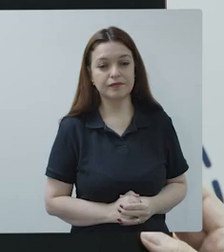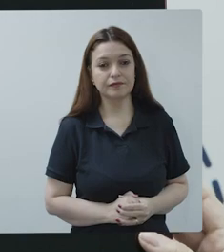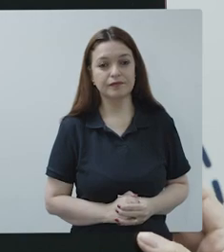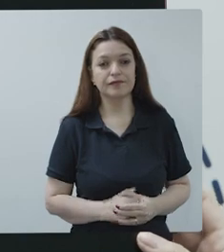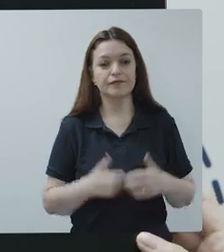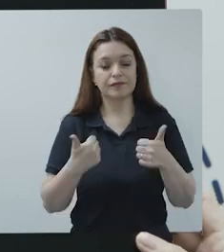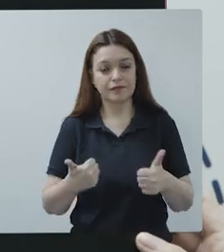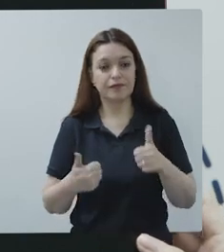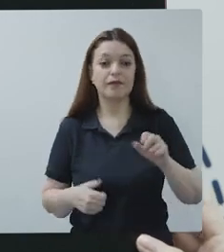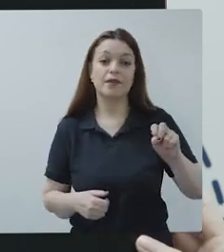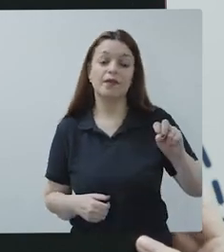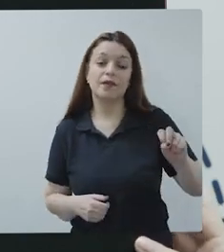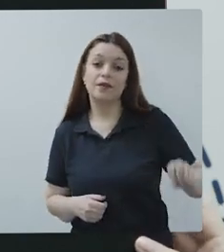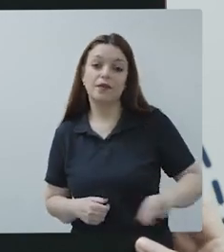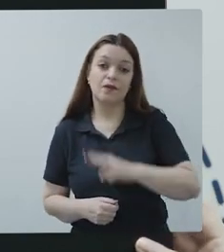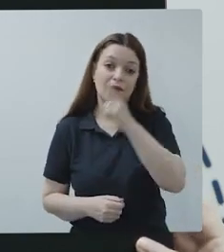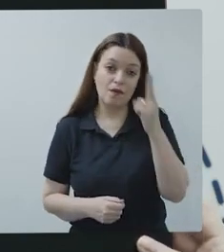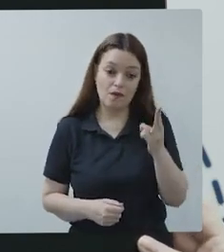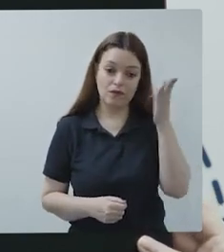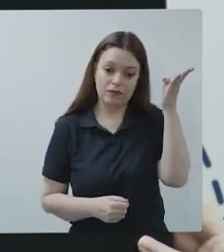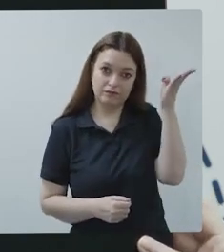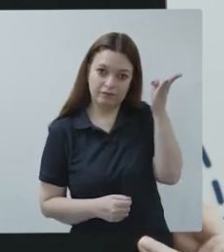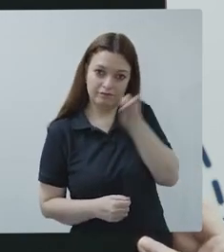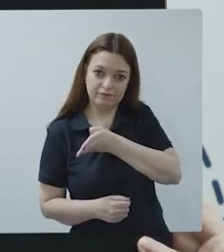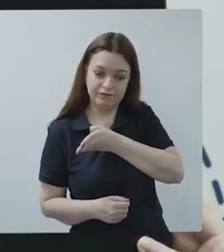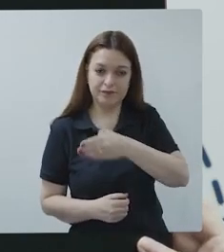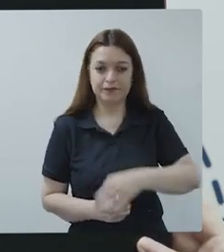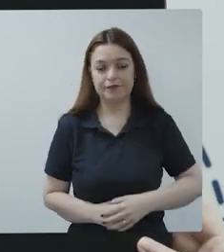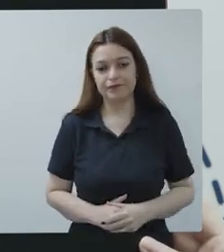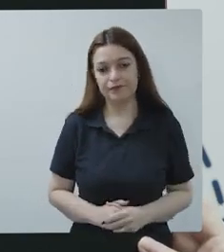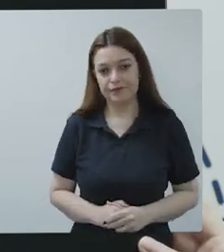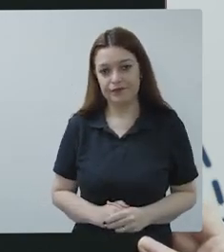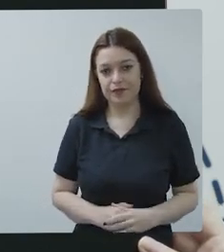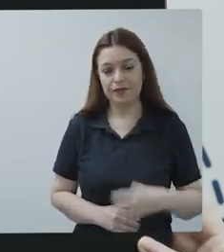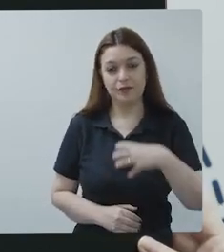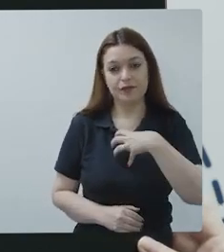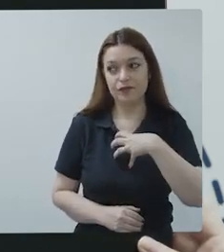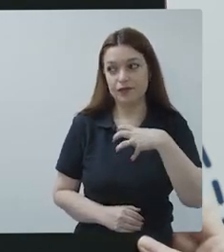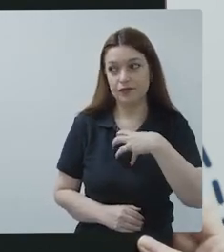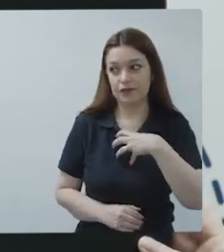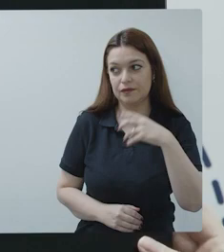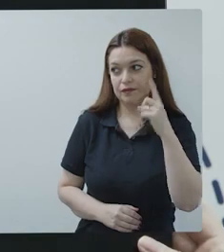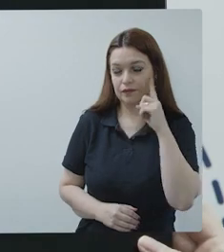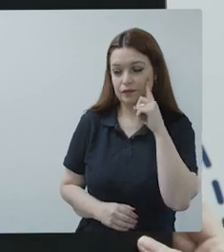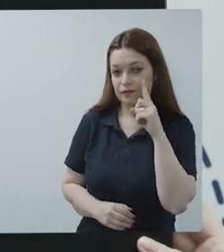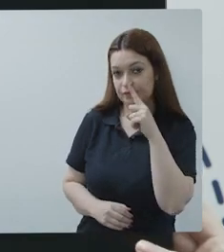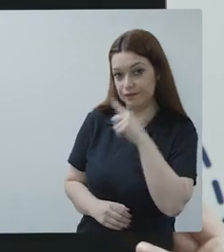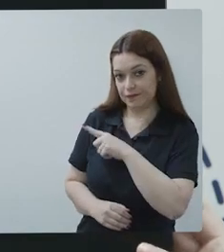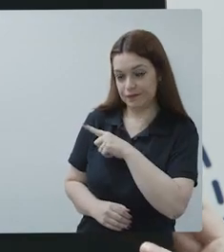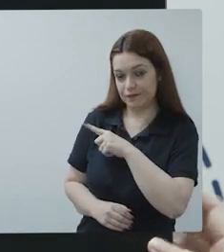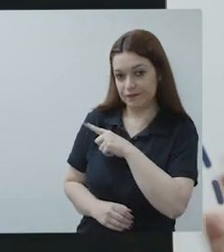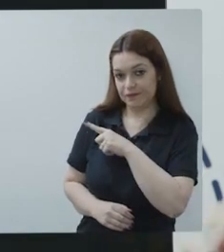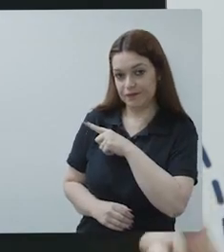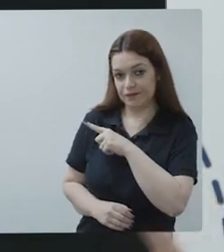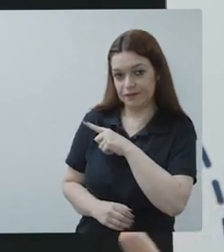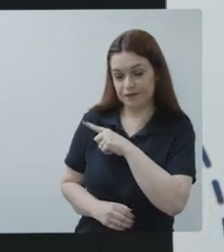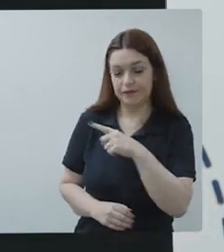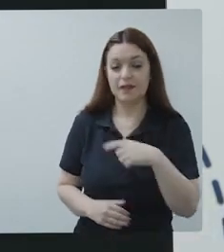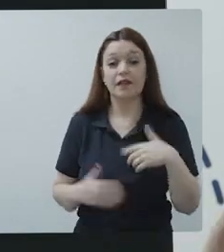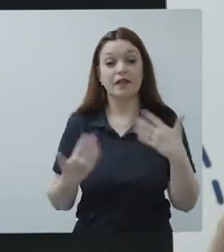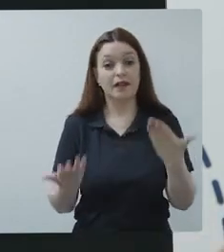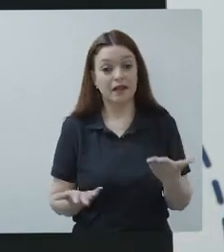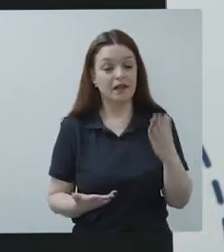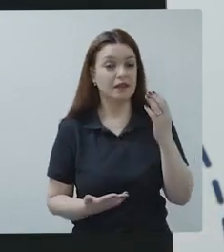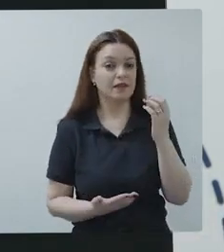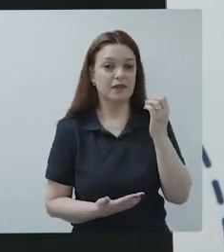Vertical. Ou na diagonal. Que é esta posição aqui. Ah, tá. Diagonal que eu não lembrava muito bem.